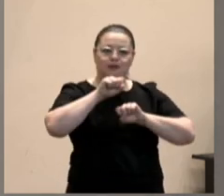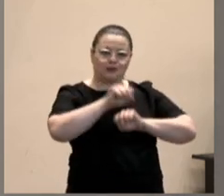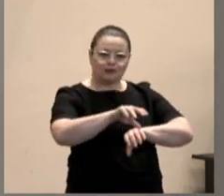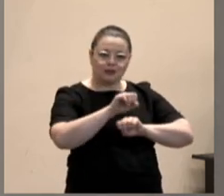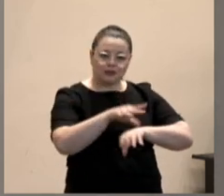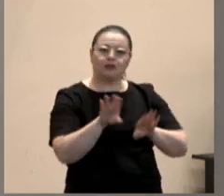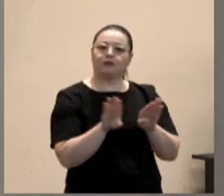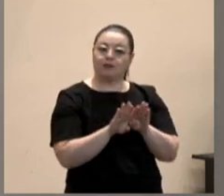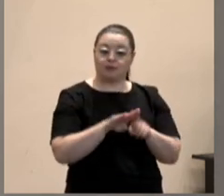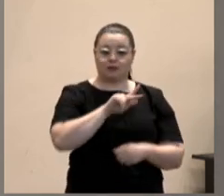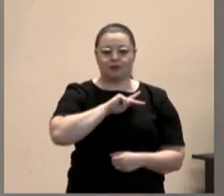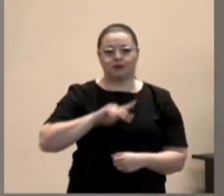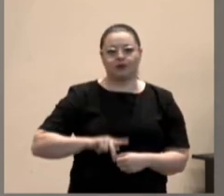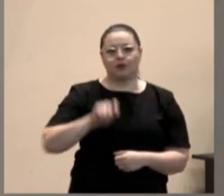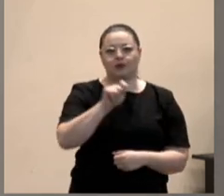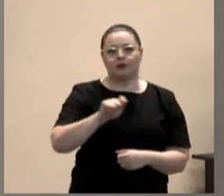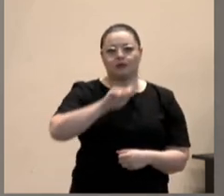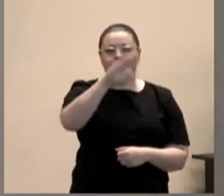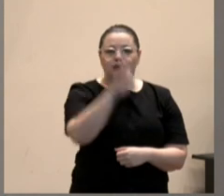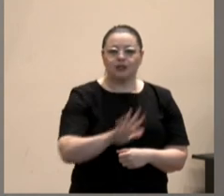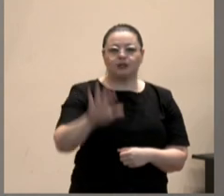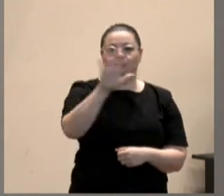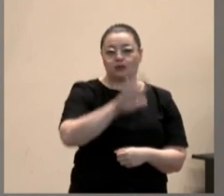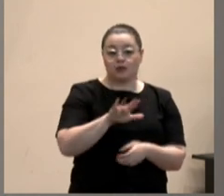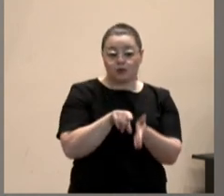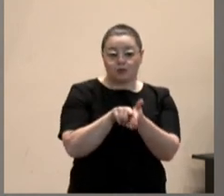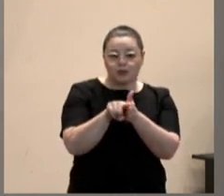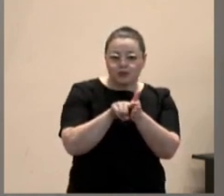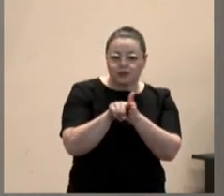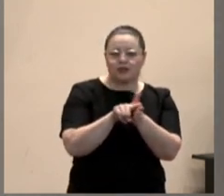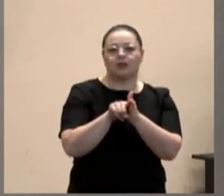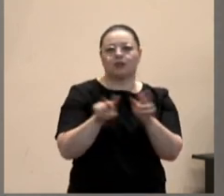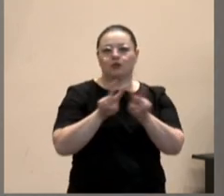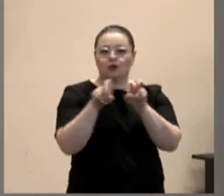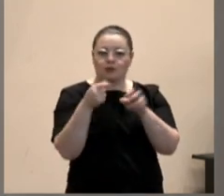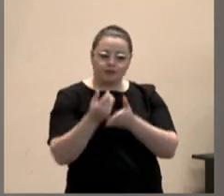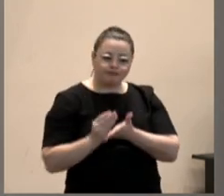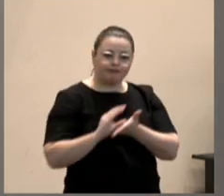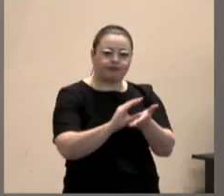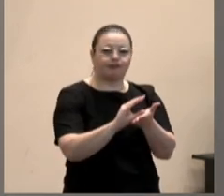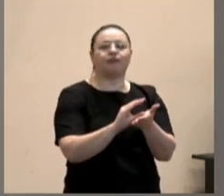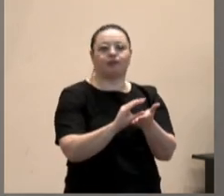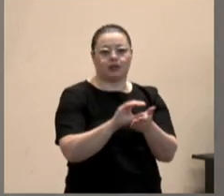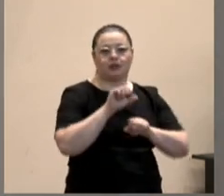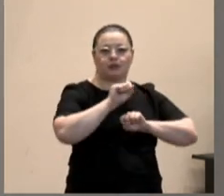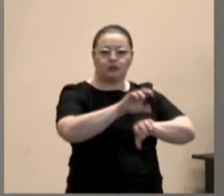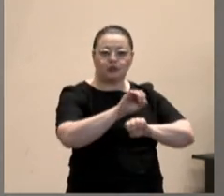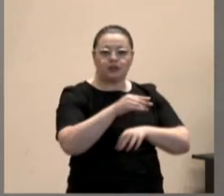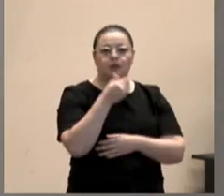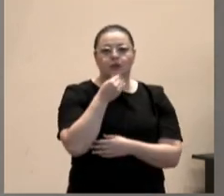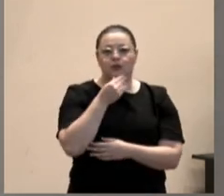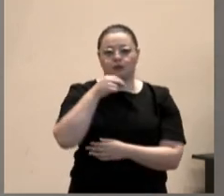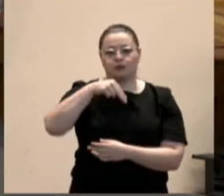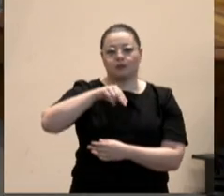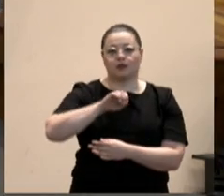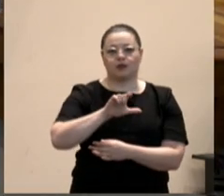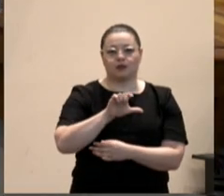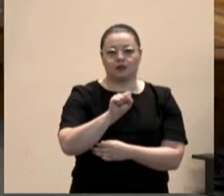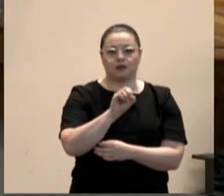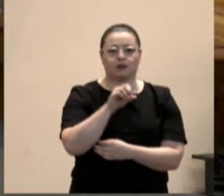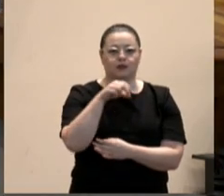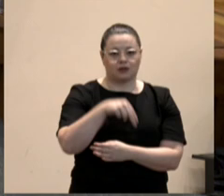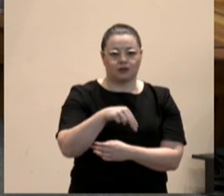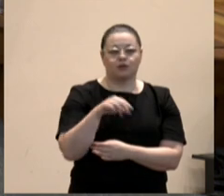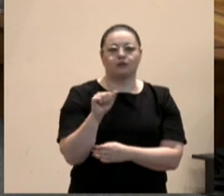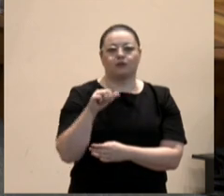e presidente da Associação Nacional de Pesquisa em Financiamento da Educação, senhor Nelson Cardoso Amaral.